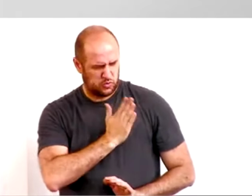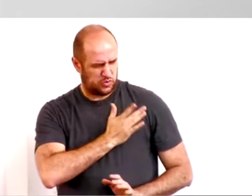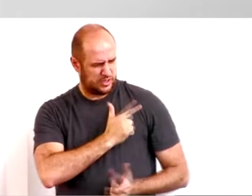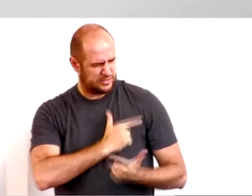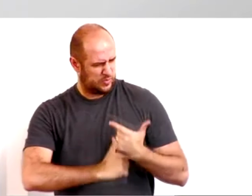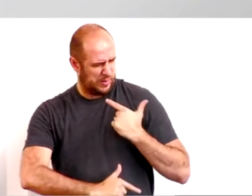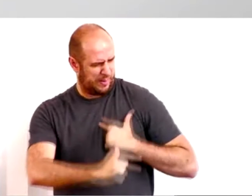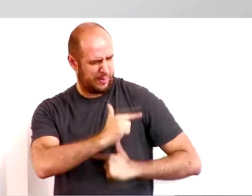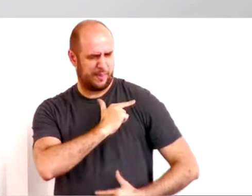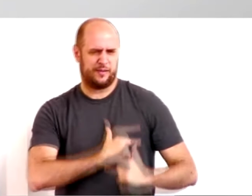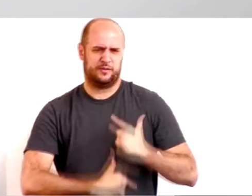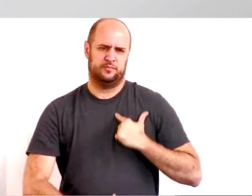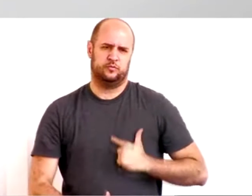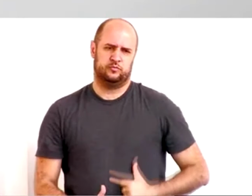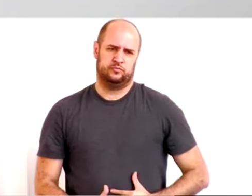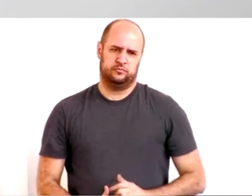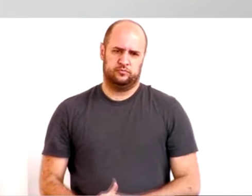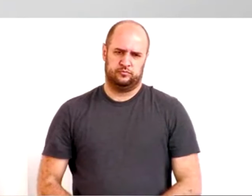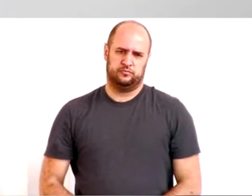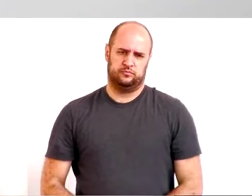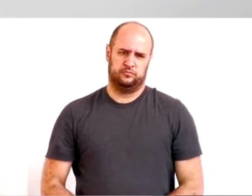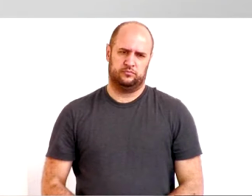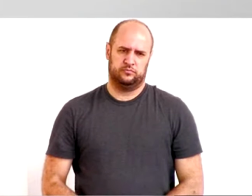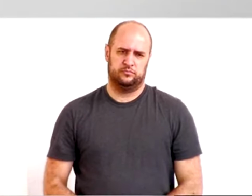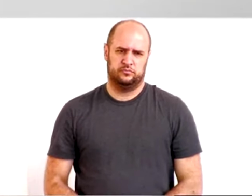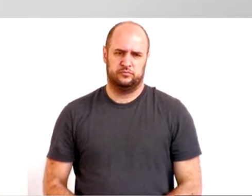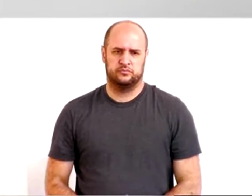seu coração.